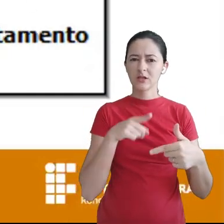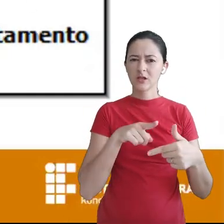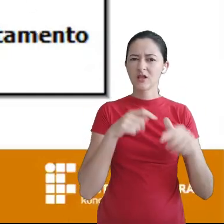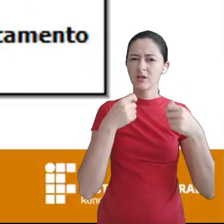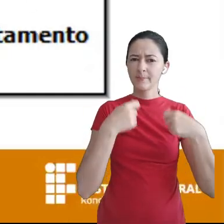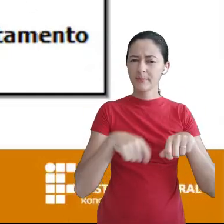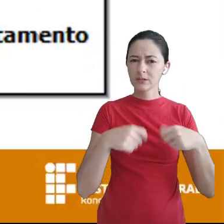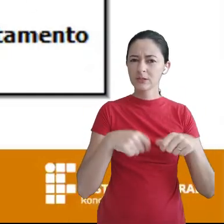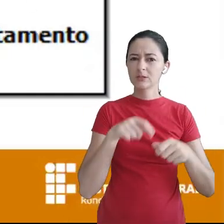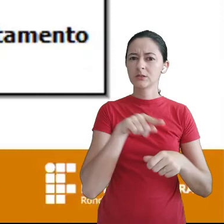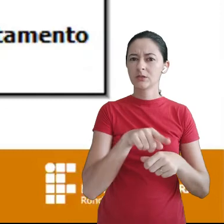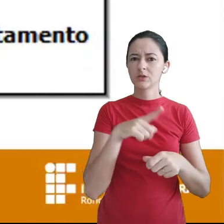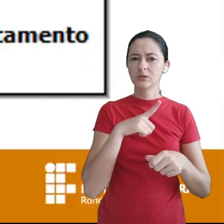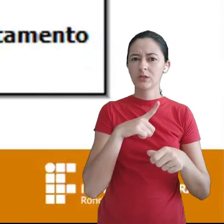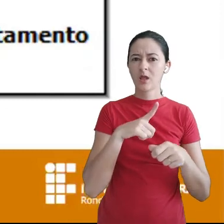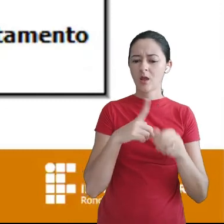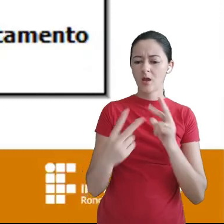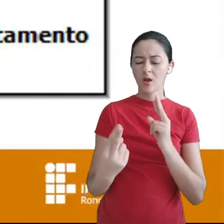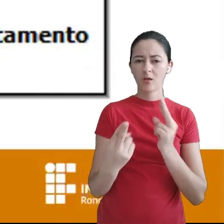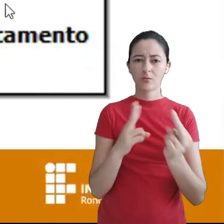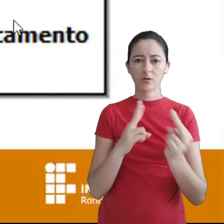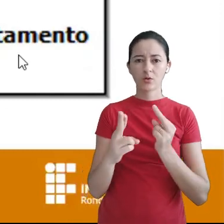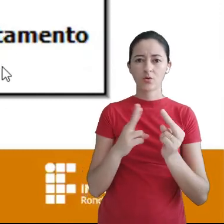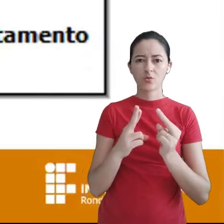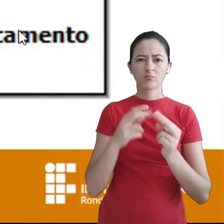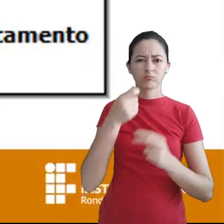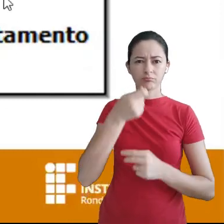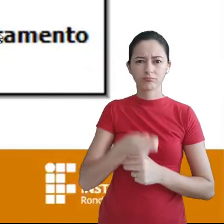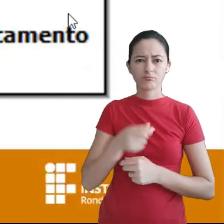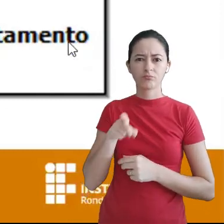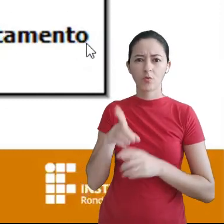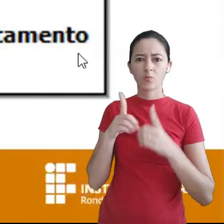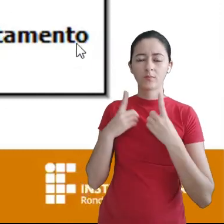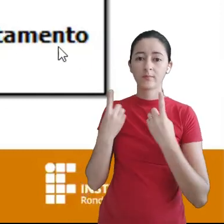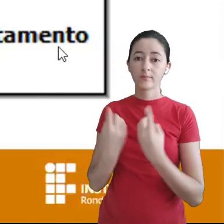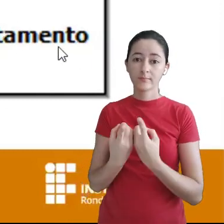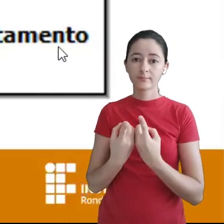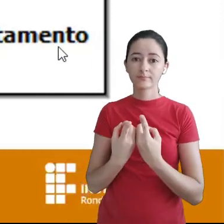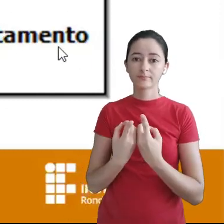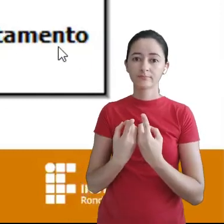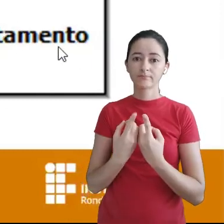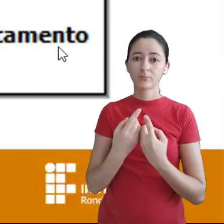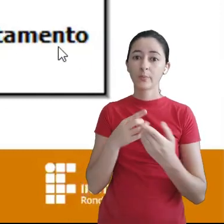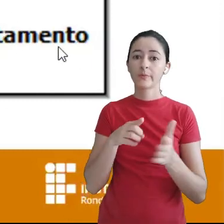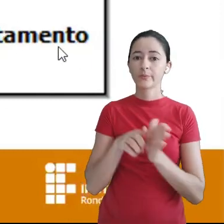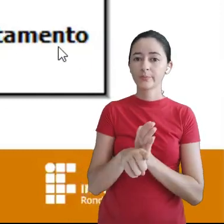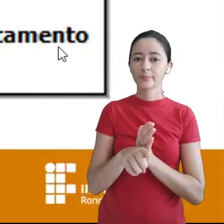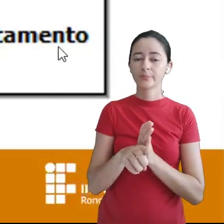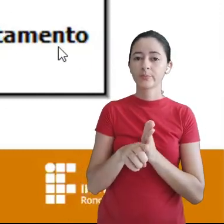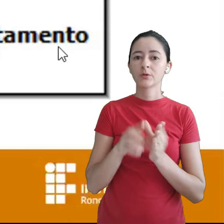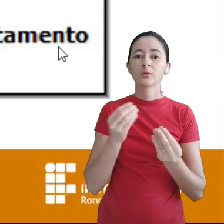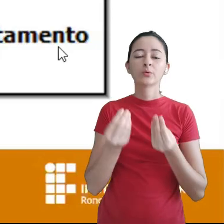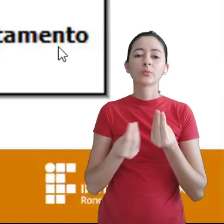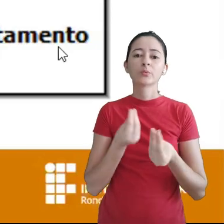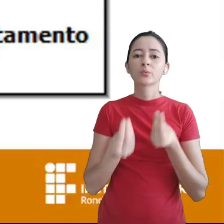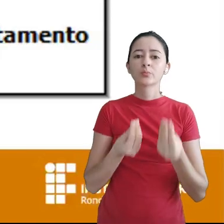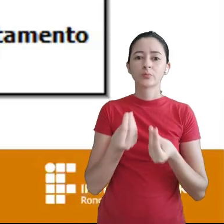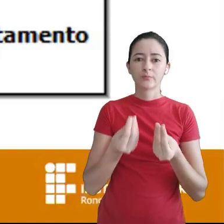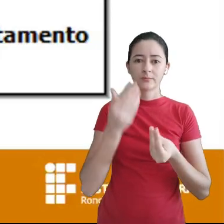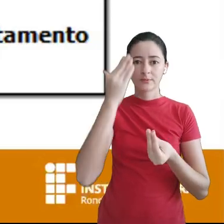funcionário exista, ele precisa, o mesmo precisa estar relacionado obrigatoriamente ao departamento?